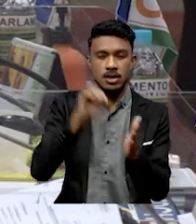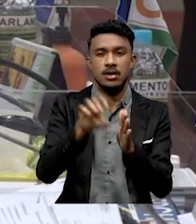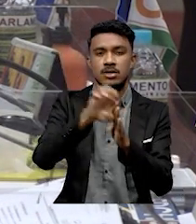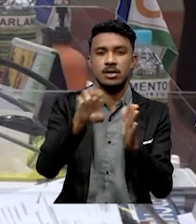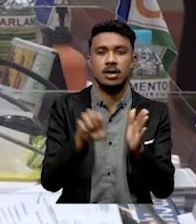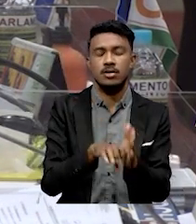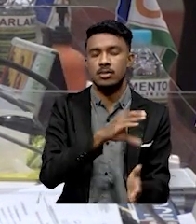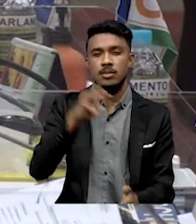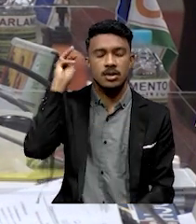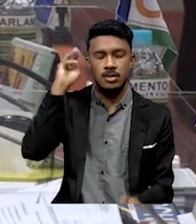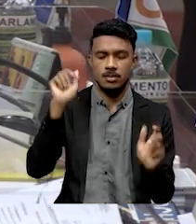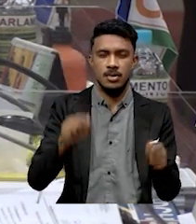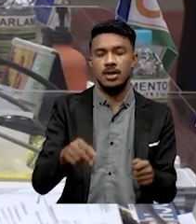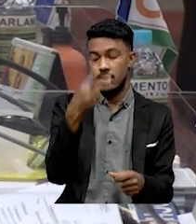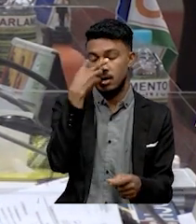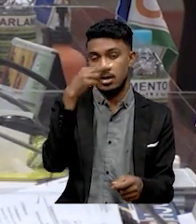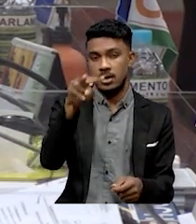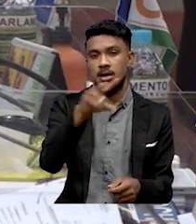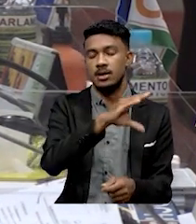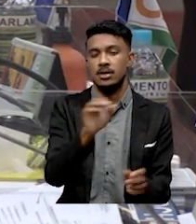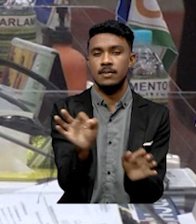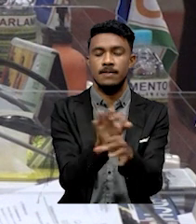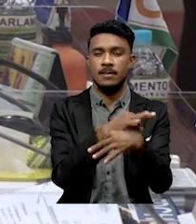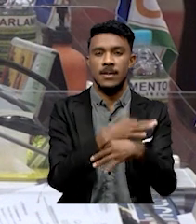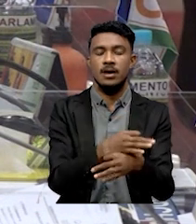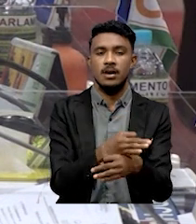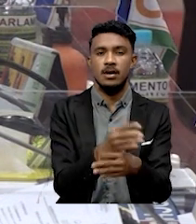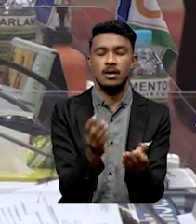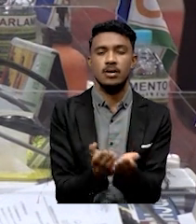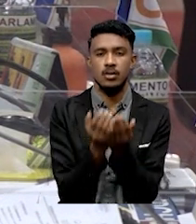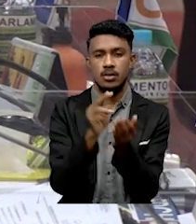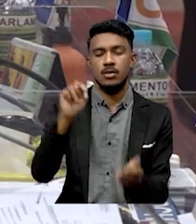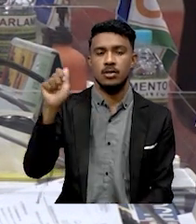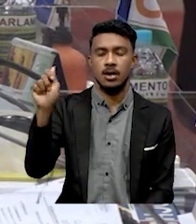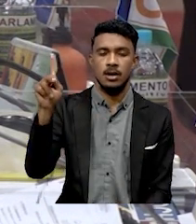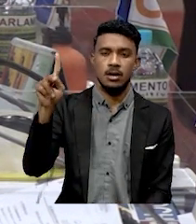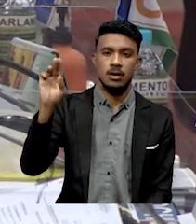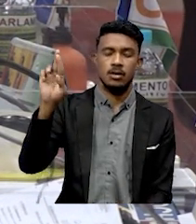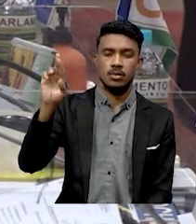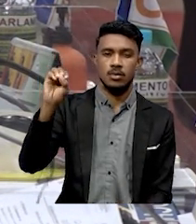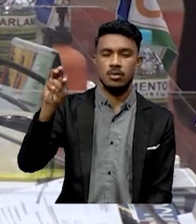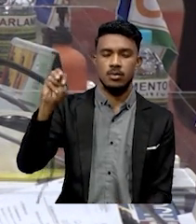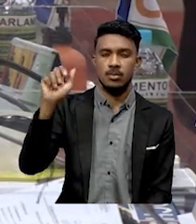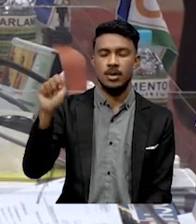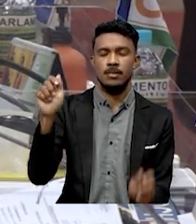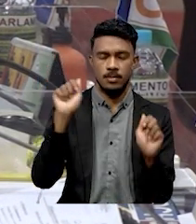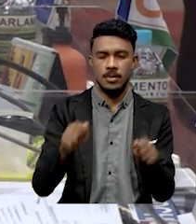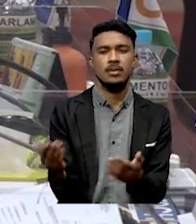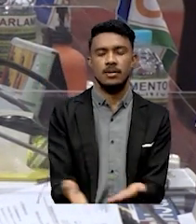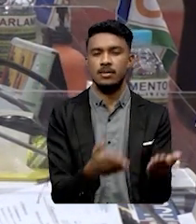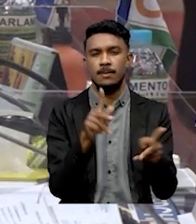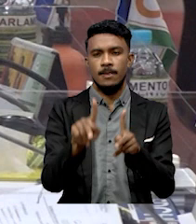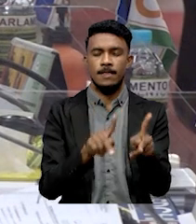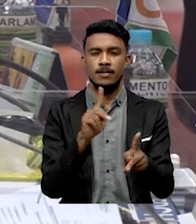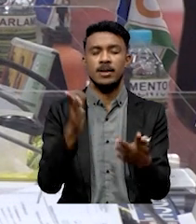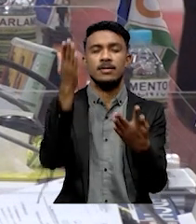acompanha. E hare manutenção barro na croman para o de lalais babele passageiros de tanian